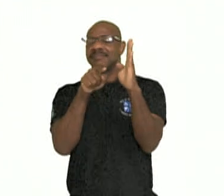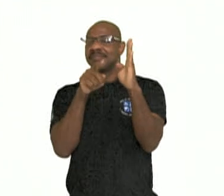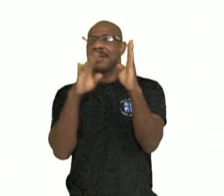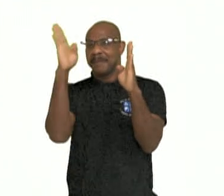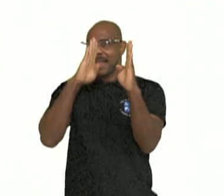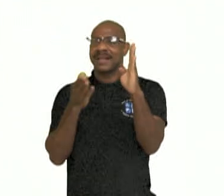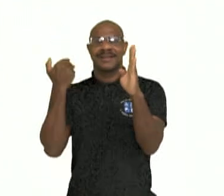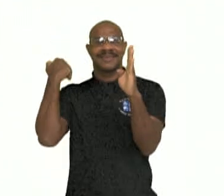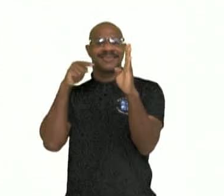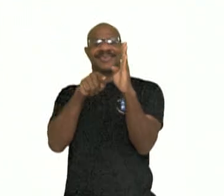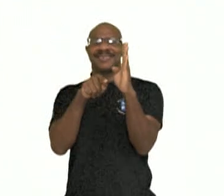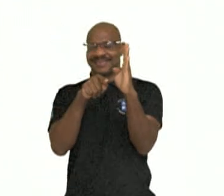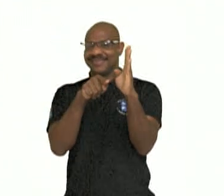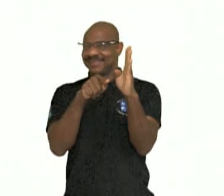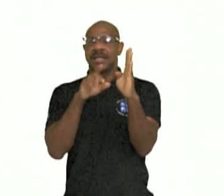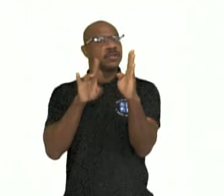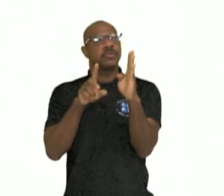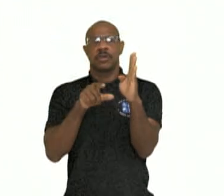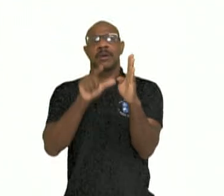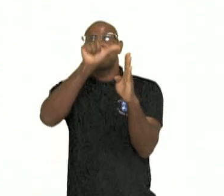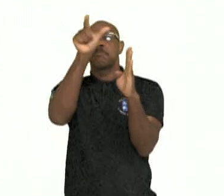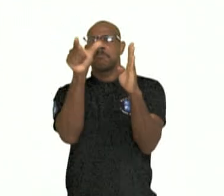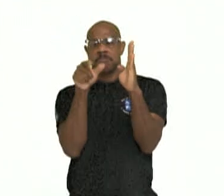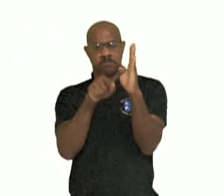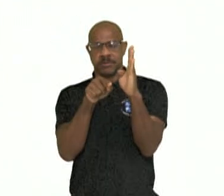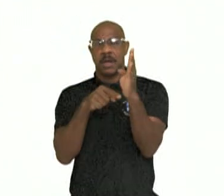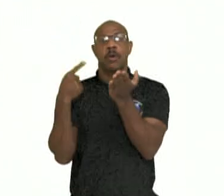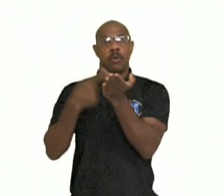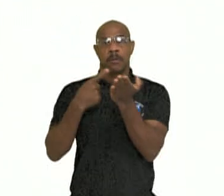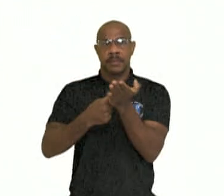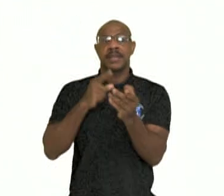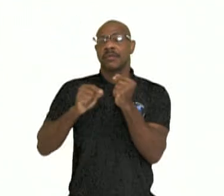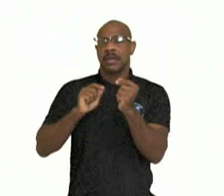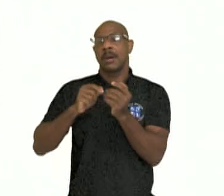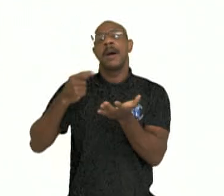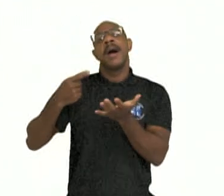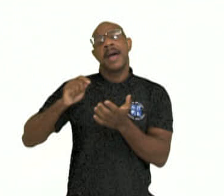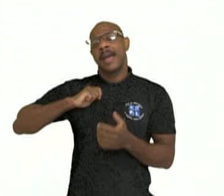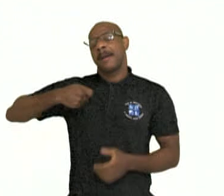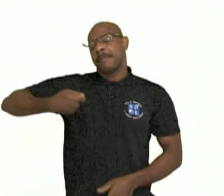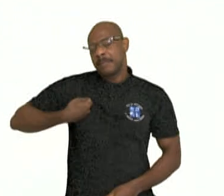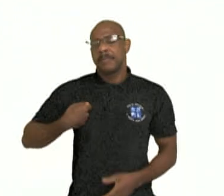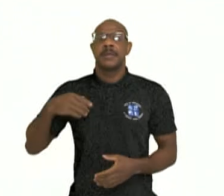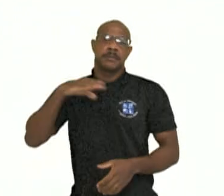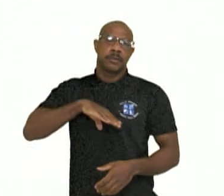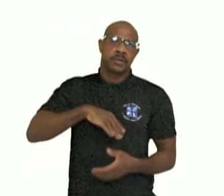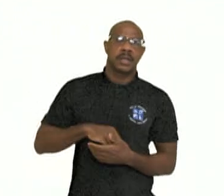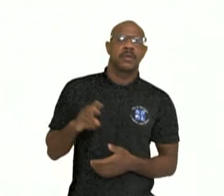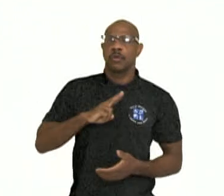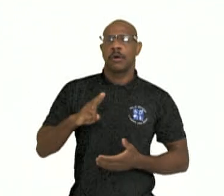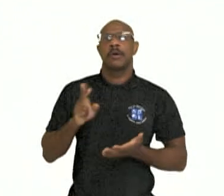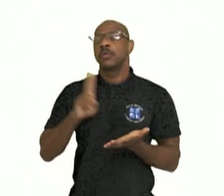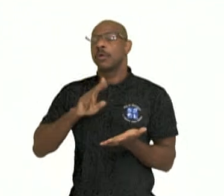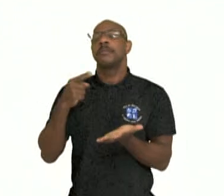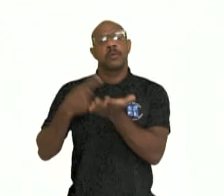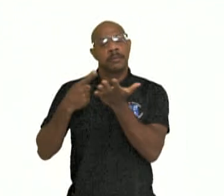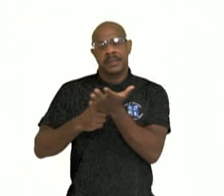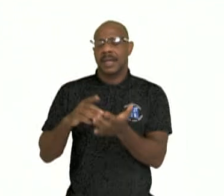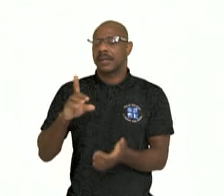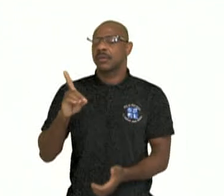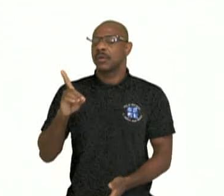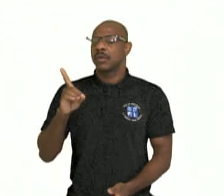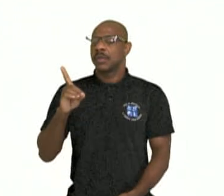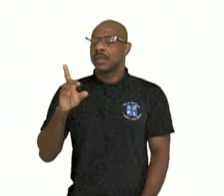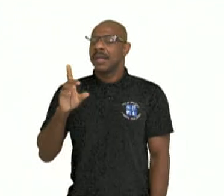ali estabelecida a partir do acordo feito entre Portugal e Espanha, chamado de Tratado de Tordesilhas.